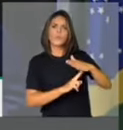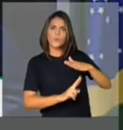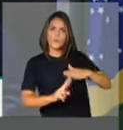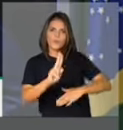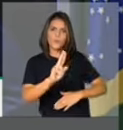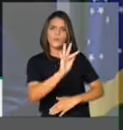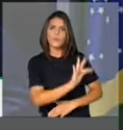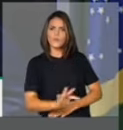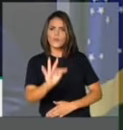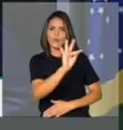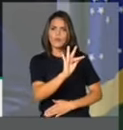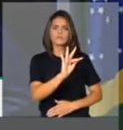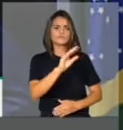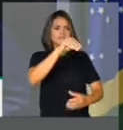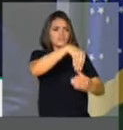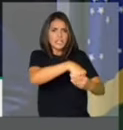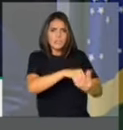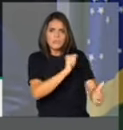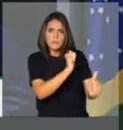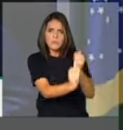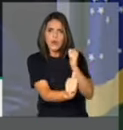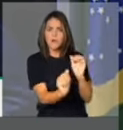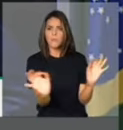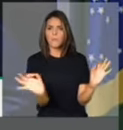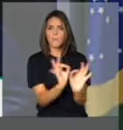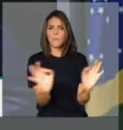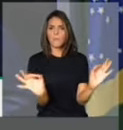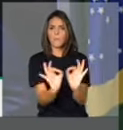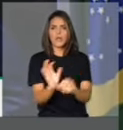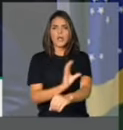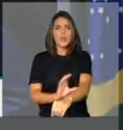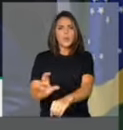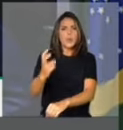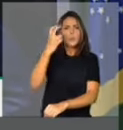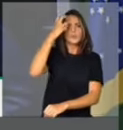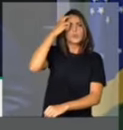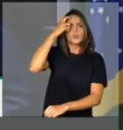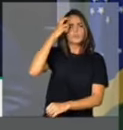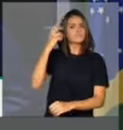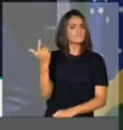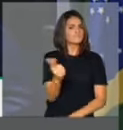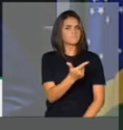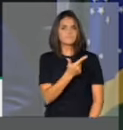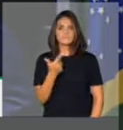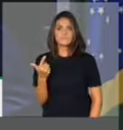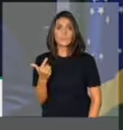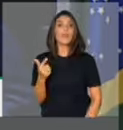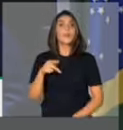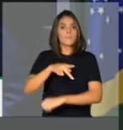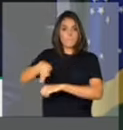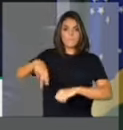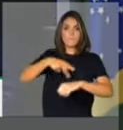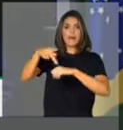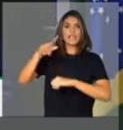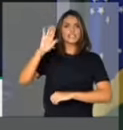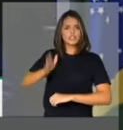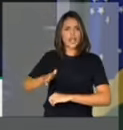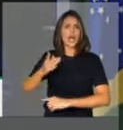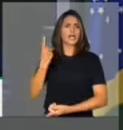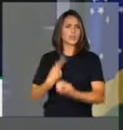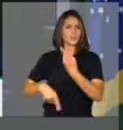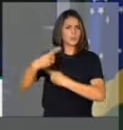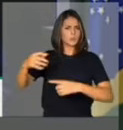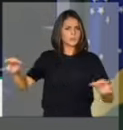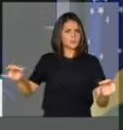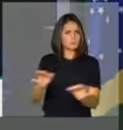federais e não temos esporte, não temos cultura. Diferentemente de países desenvolvidos, que a gente liga a televisão e vê